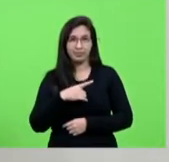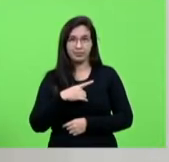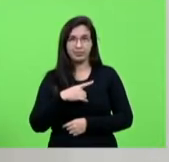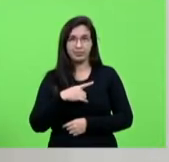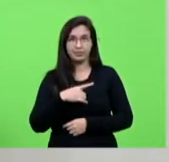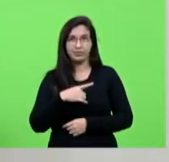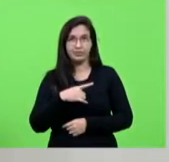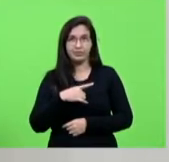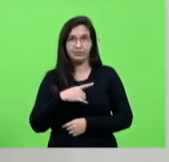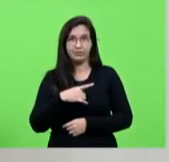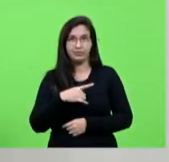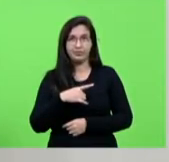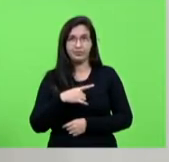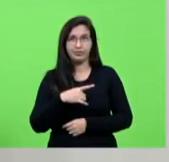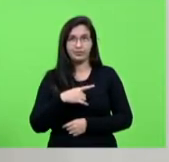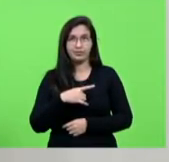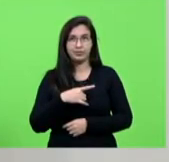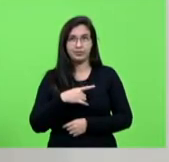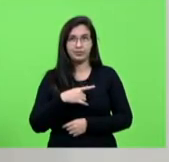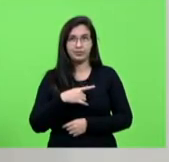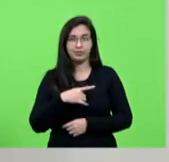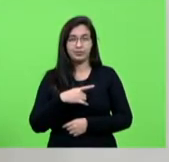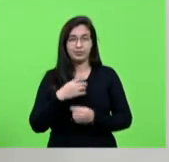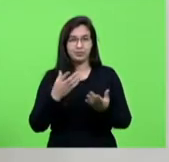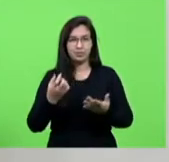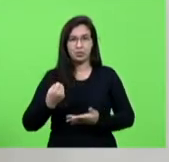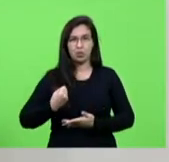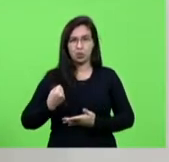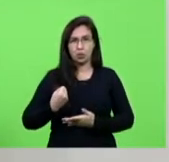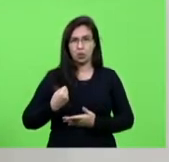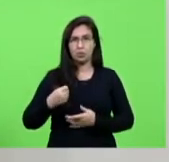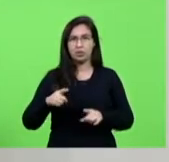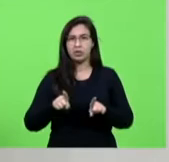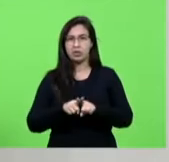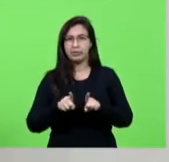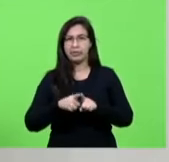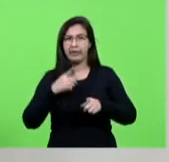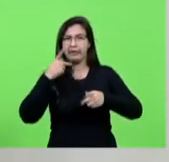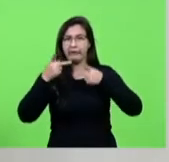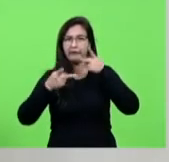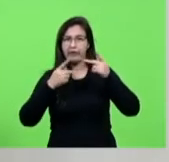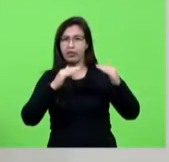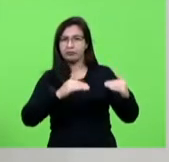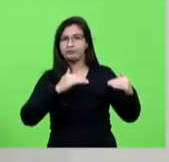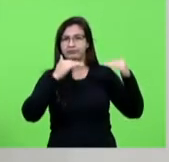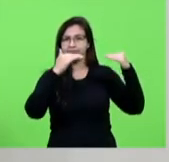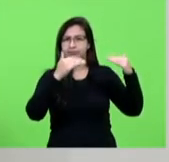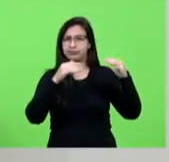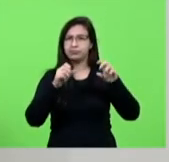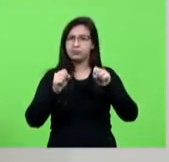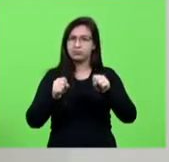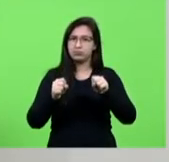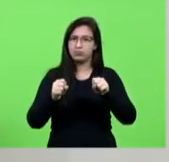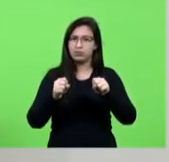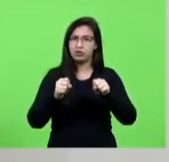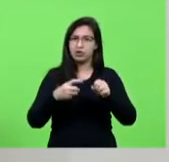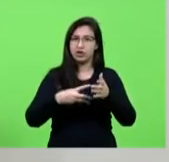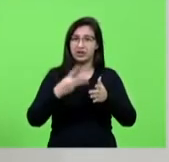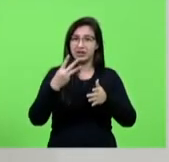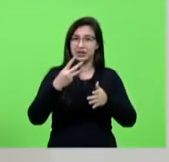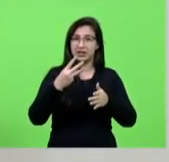tenho frente aos dados e às falas de autoridades diante da possível terceira